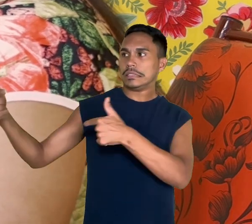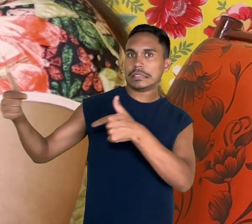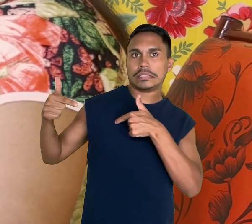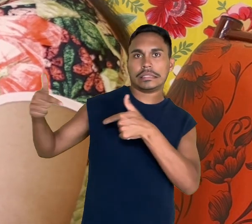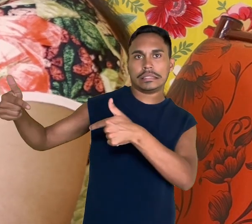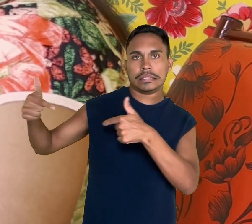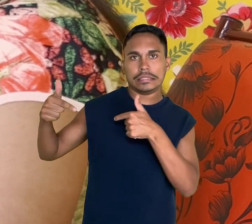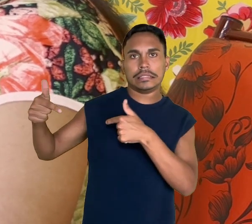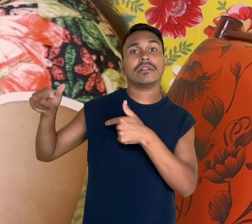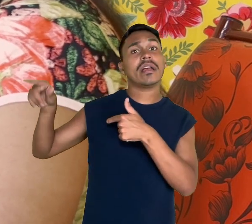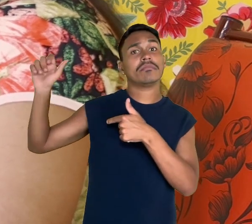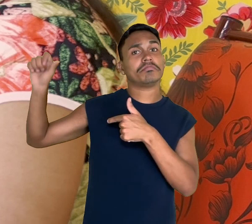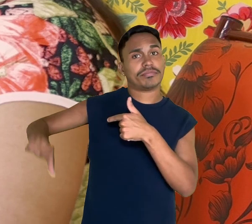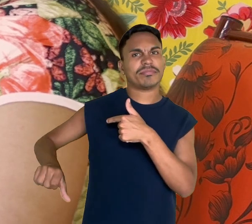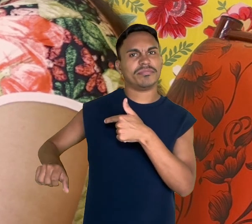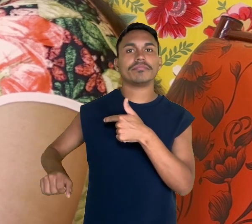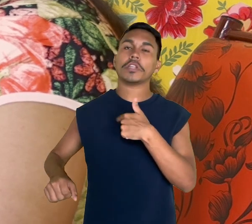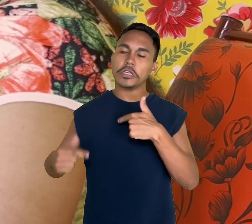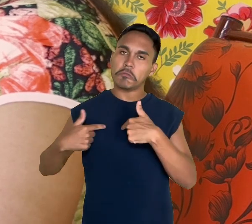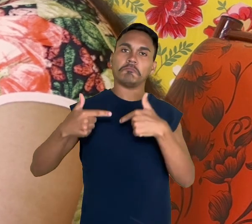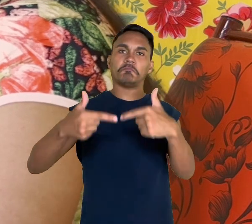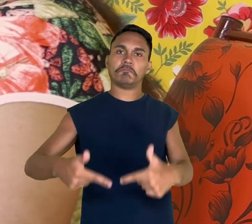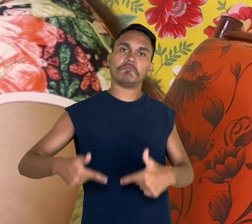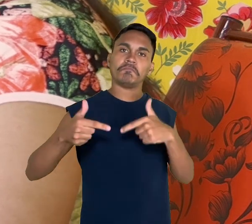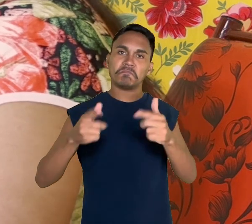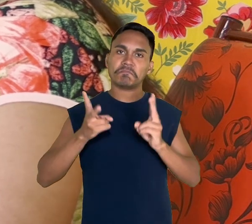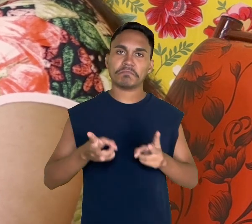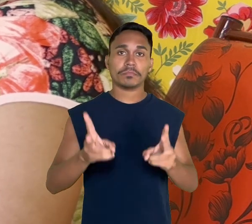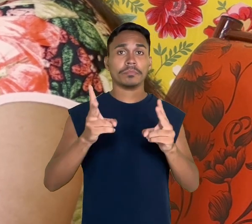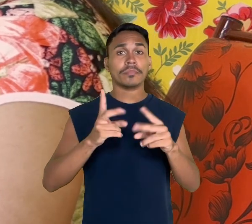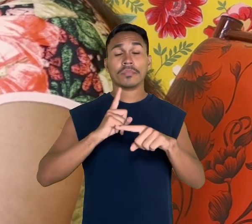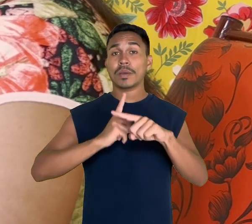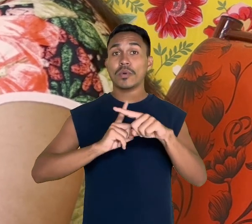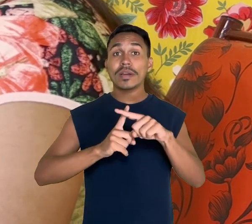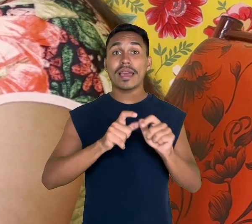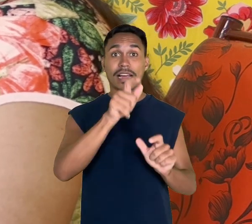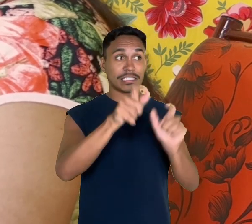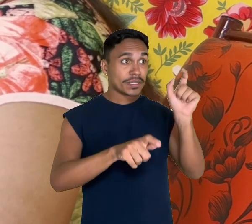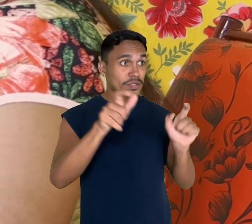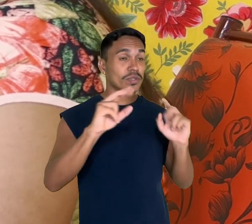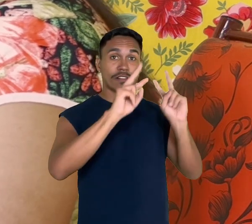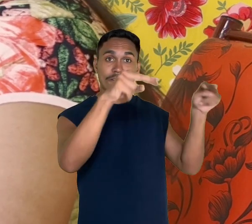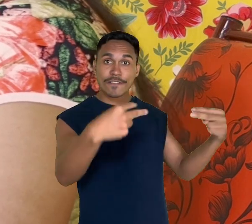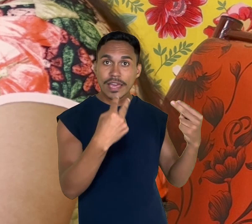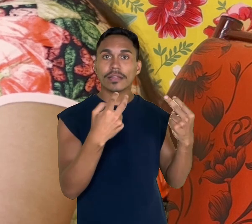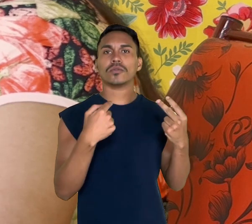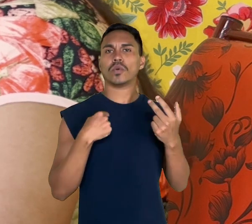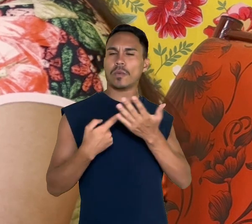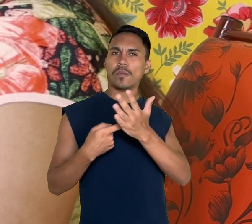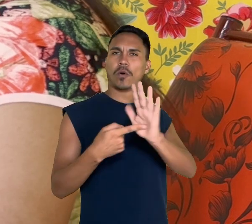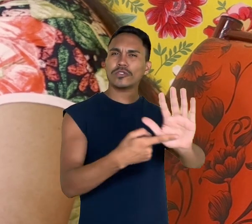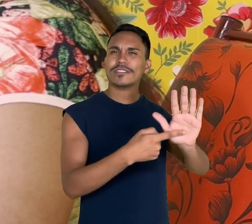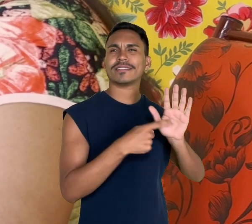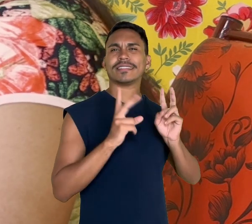lutar comigo, ele estacionou, desistiu. Porque as pessoas foram vendo, eu